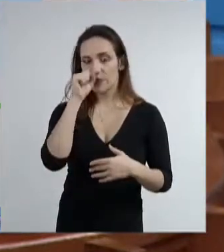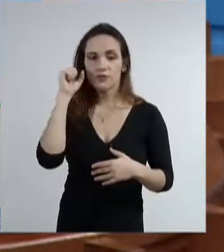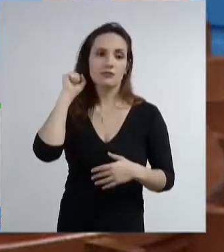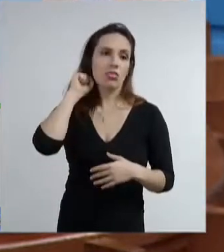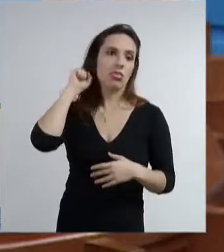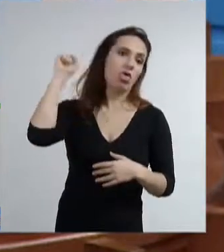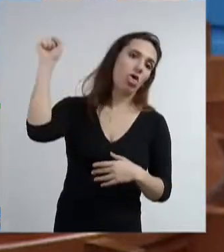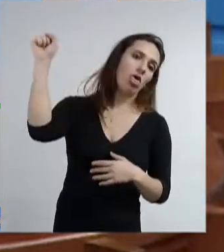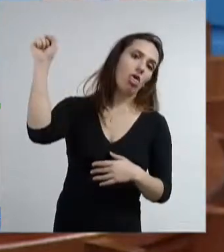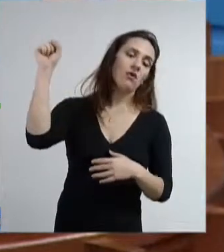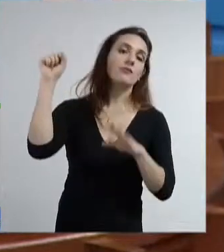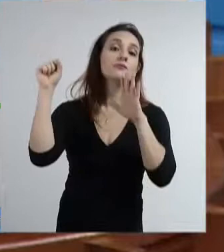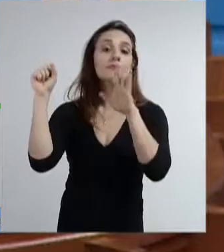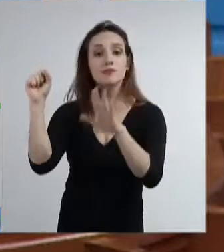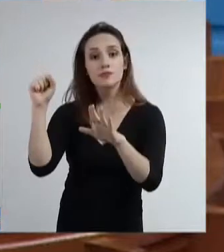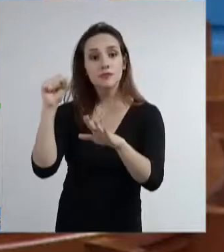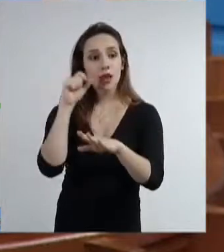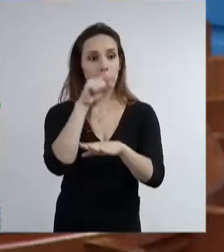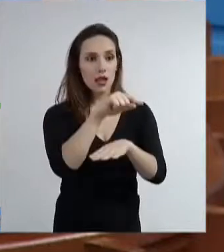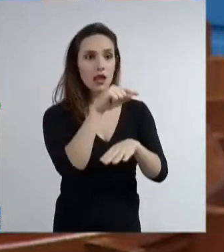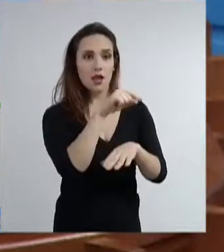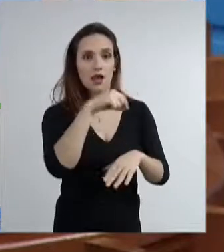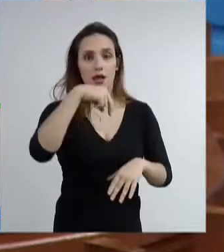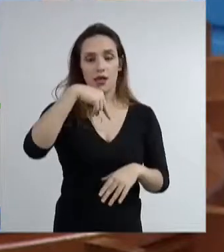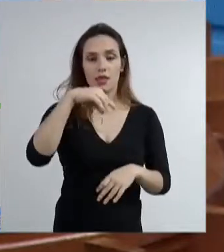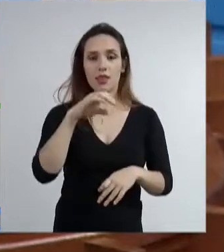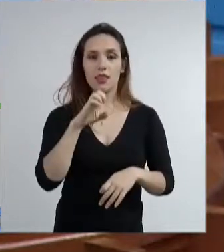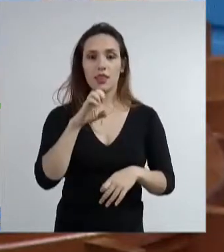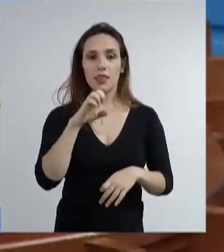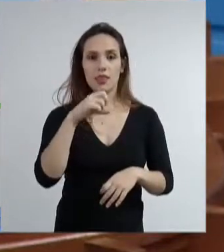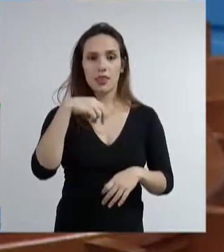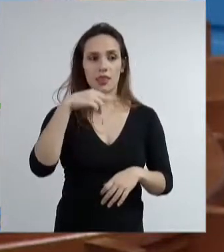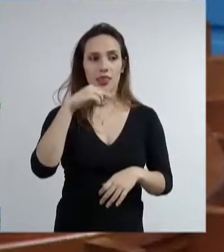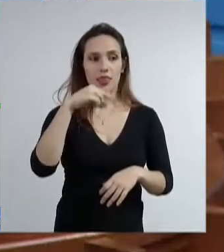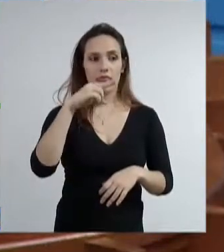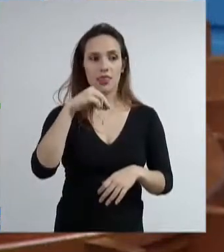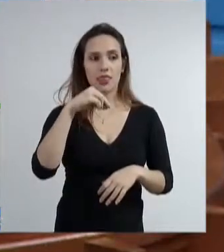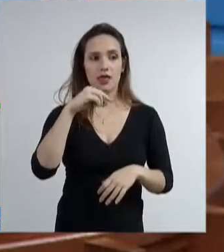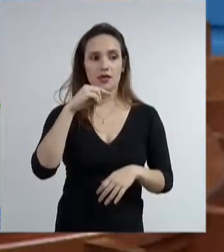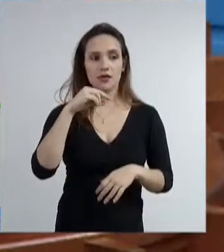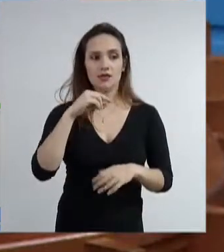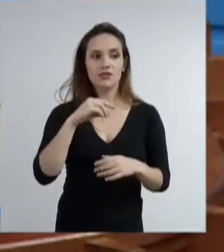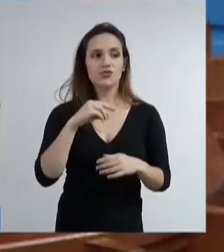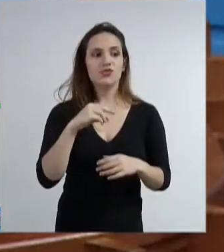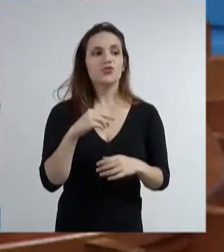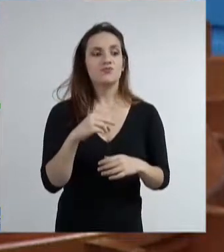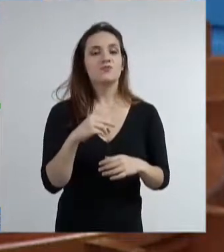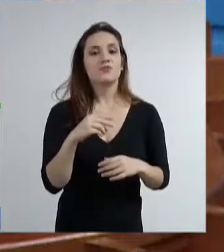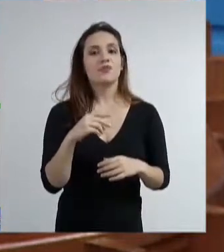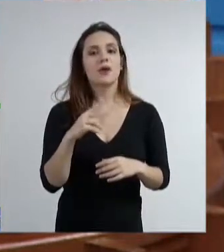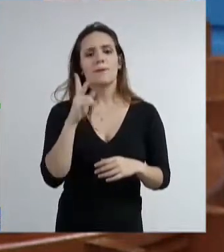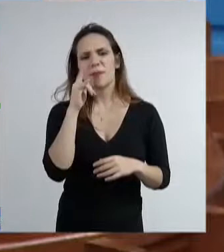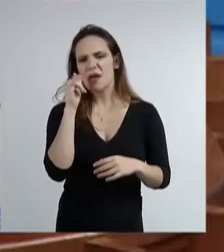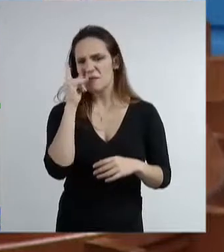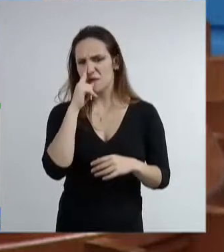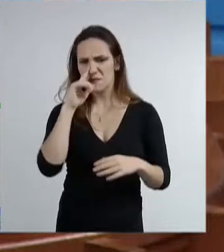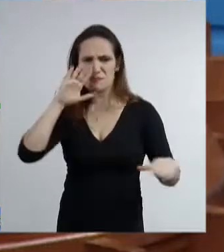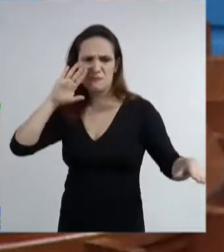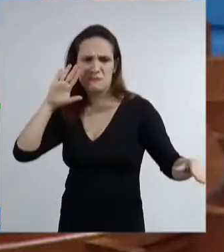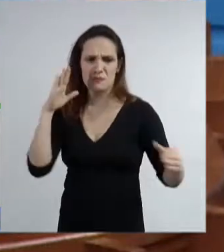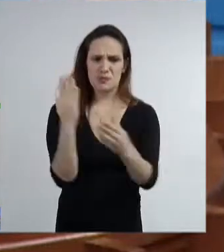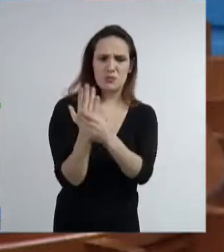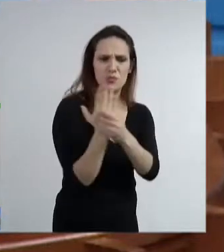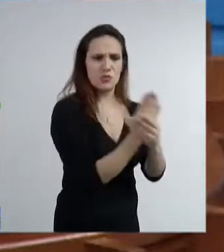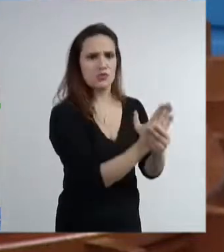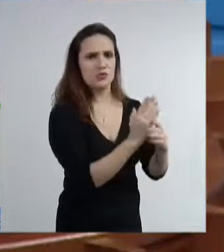ficção, na série da Netflix, os pais voltaram-se contra a escola que foi processada. Já aqui na vida real, aqui